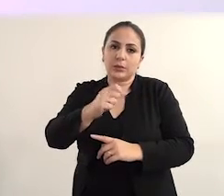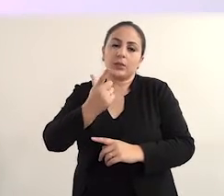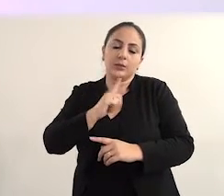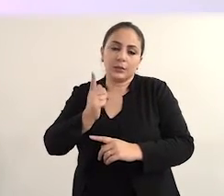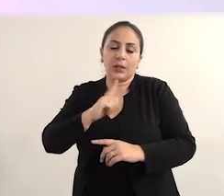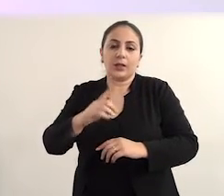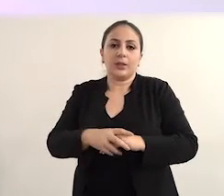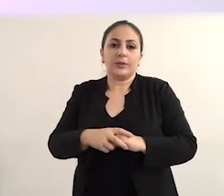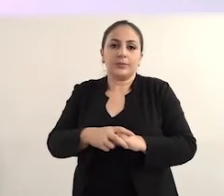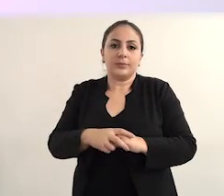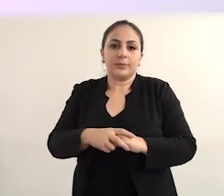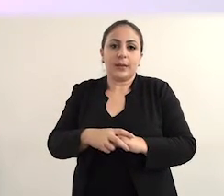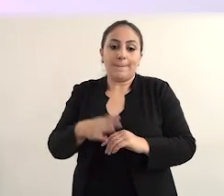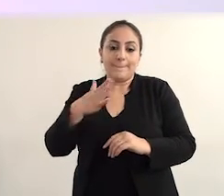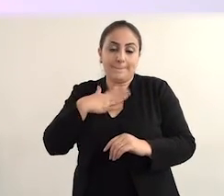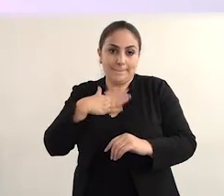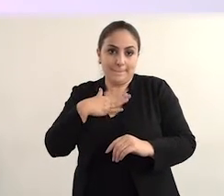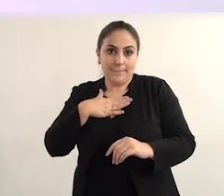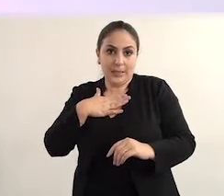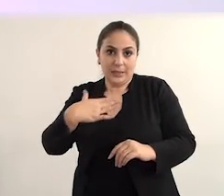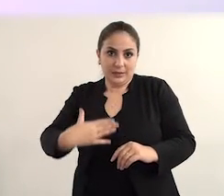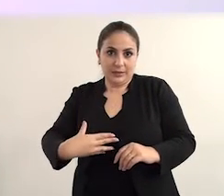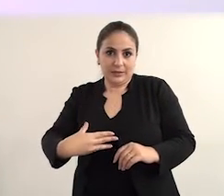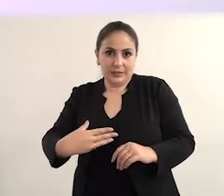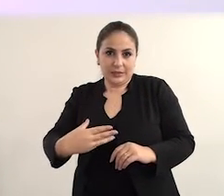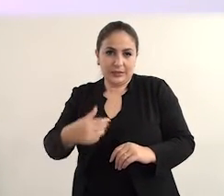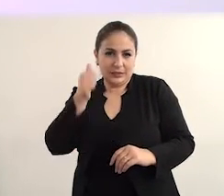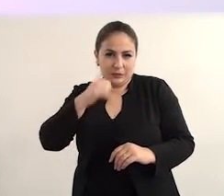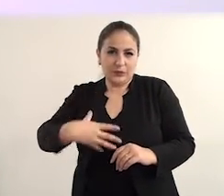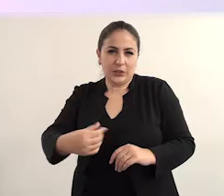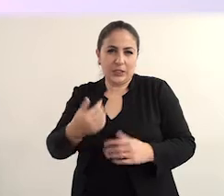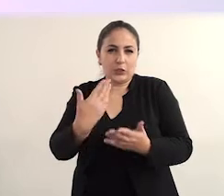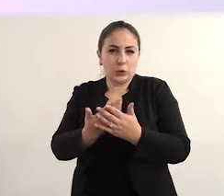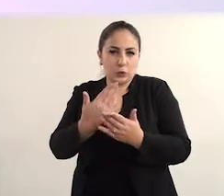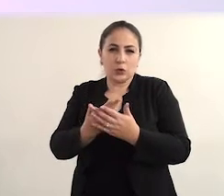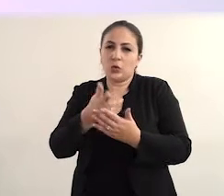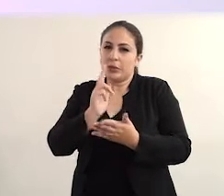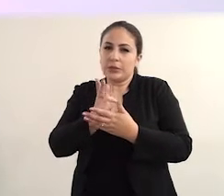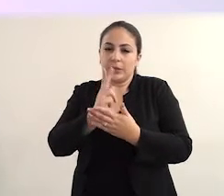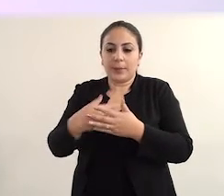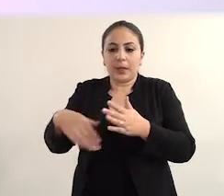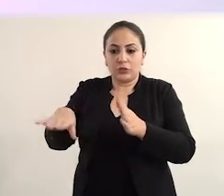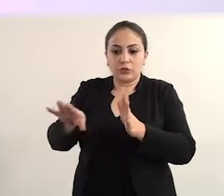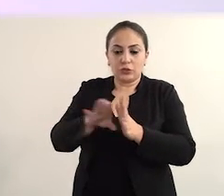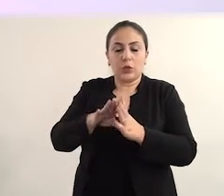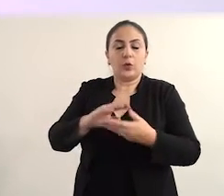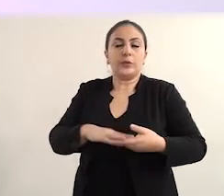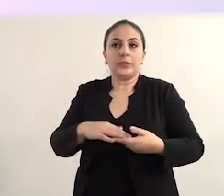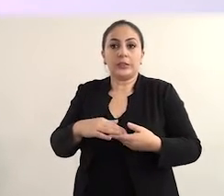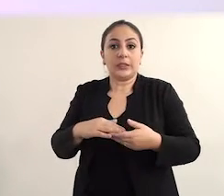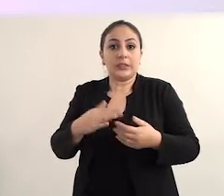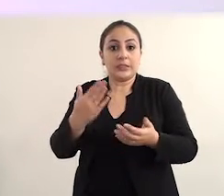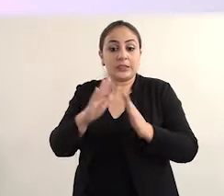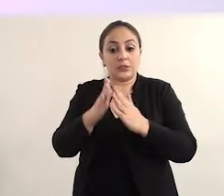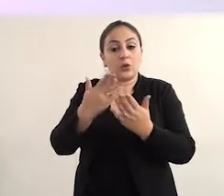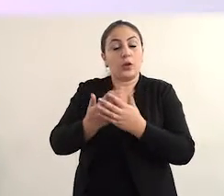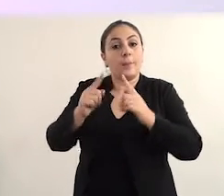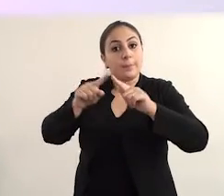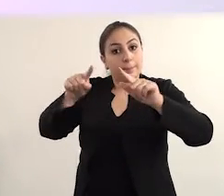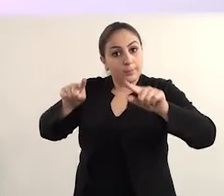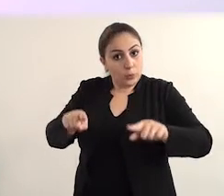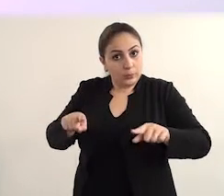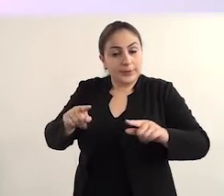teve, a minha filha, então, ela estudou, né, desde a chegada dela em escola pública,